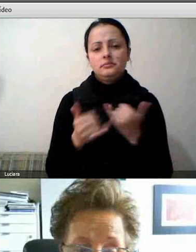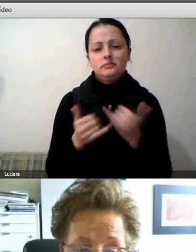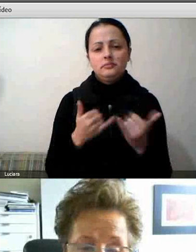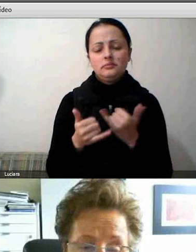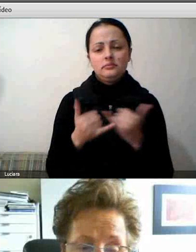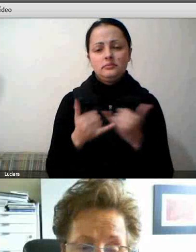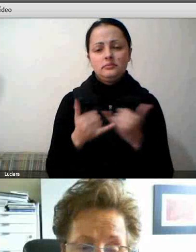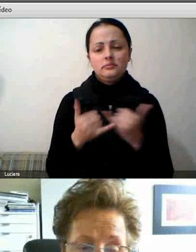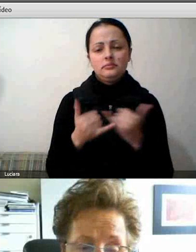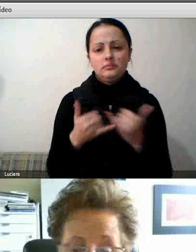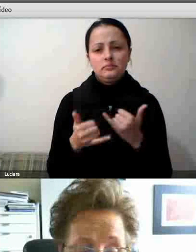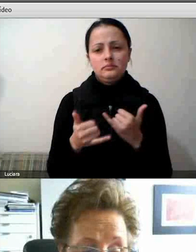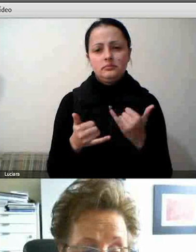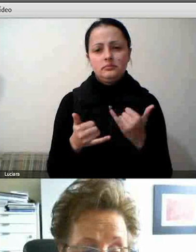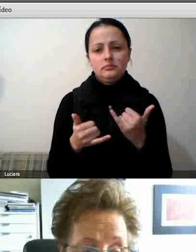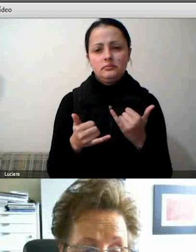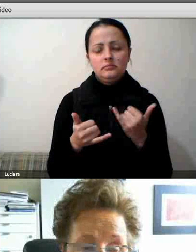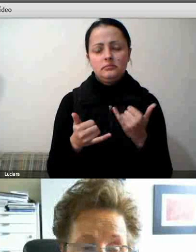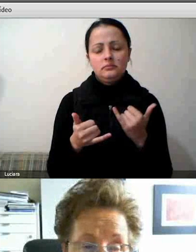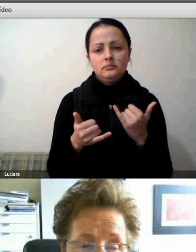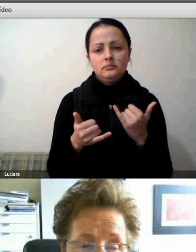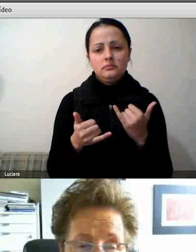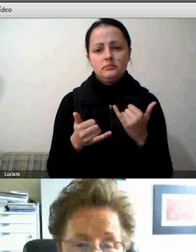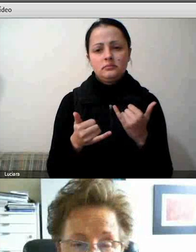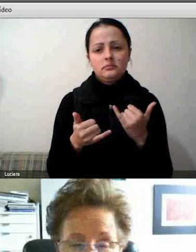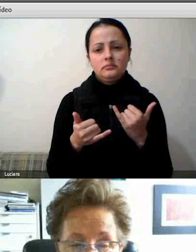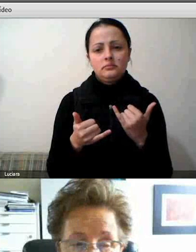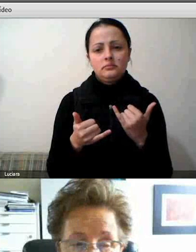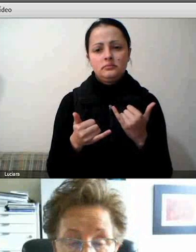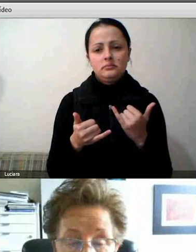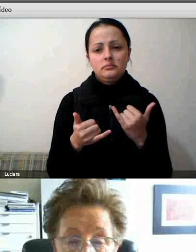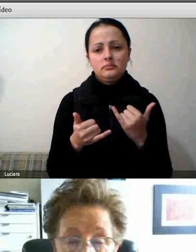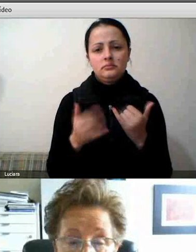Agora, qual é, por exemplo,